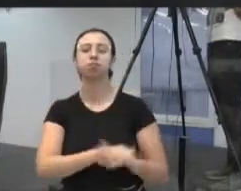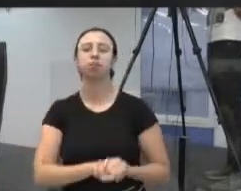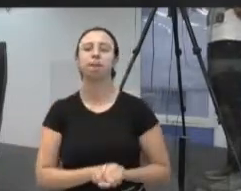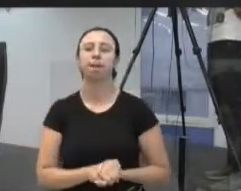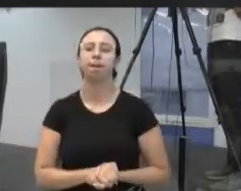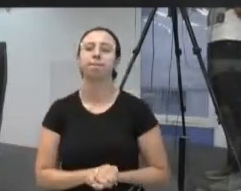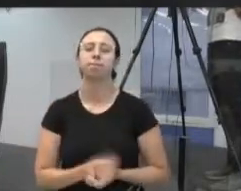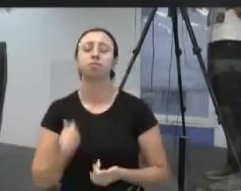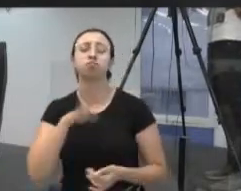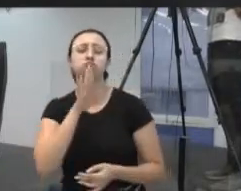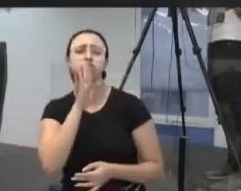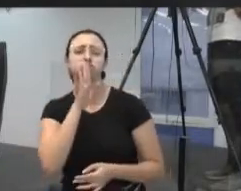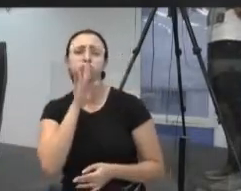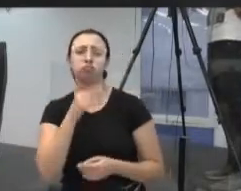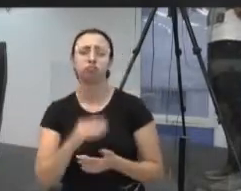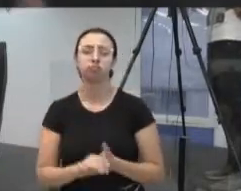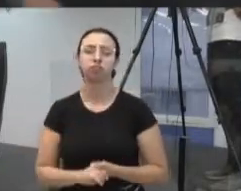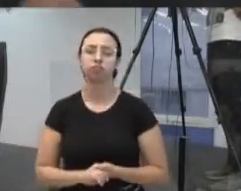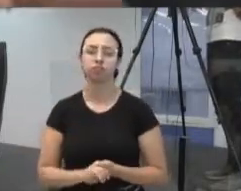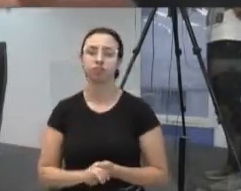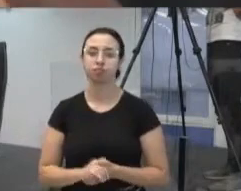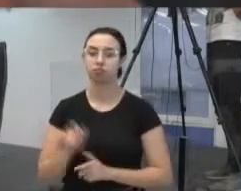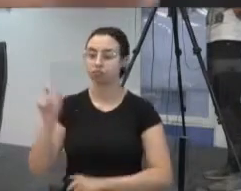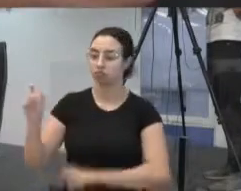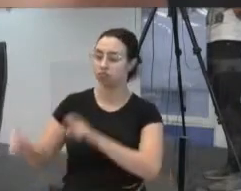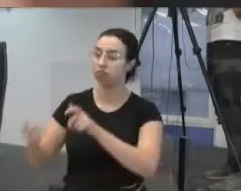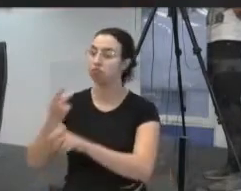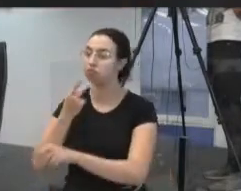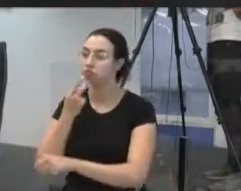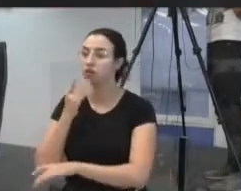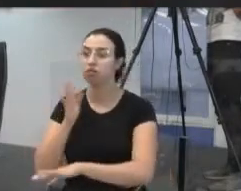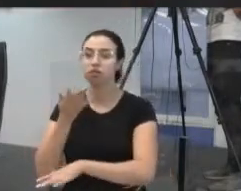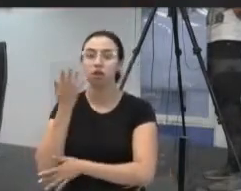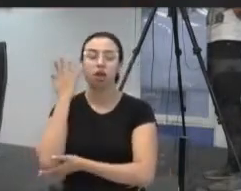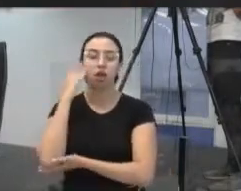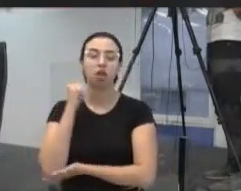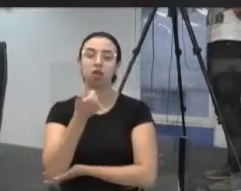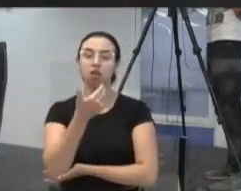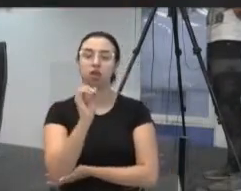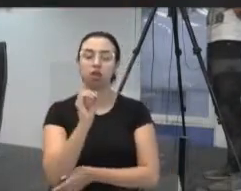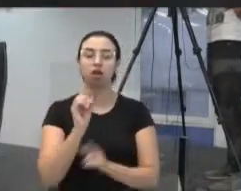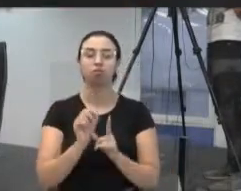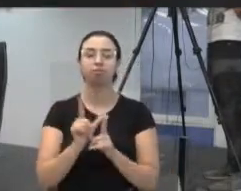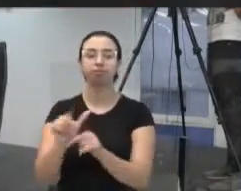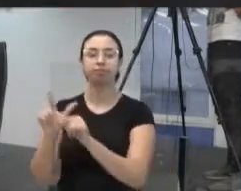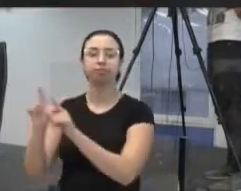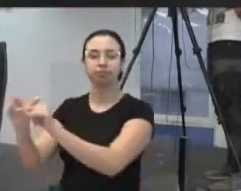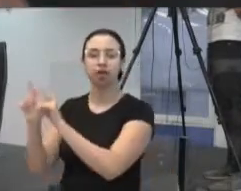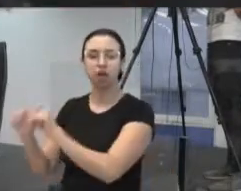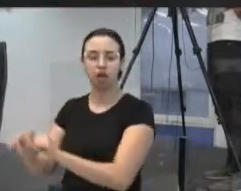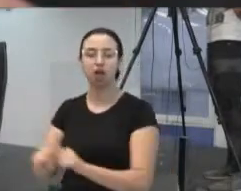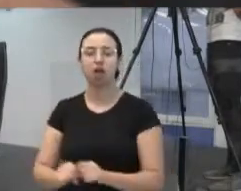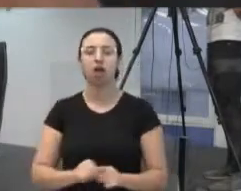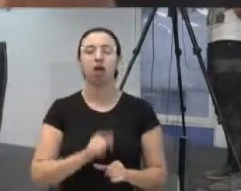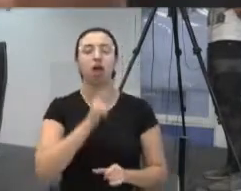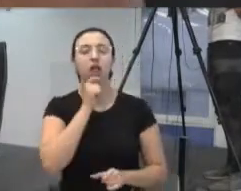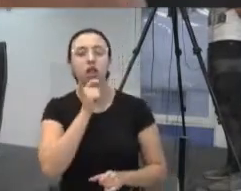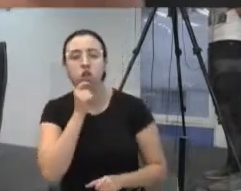minha, calado. Aí gente vem aqui e fala que eu estou há 10 dias fazendo turismo em Brasília. Me chama de